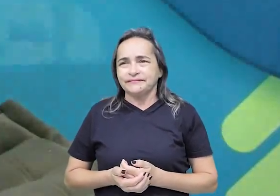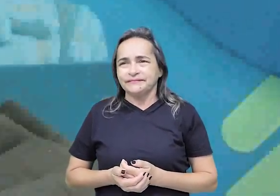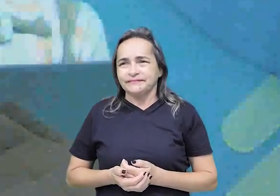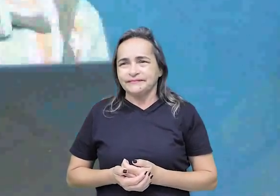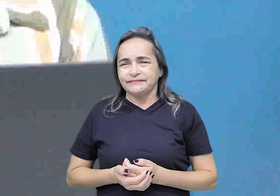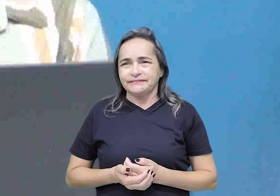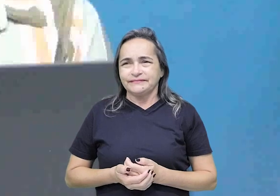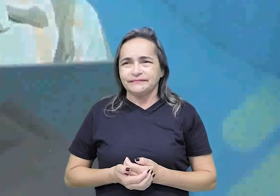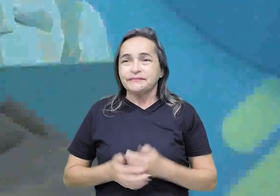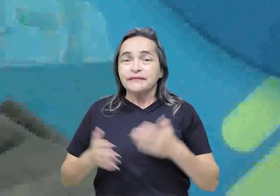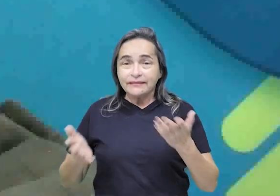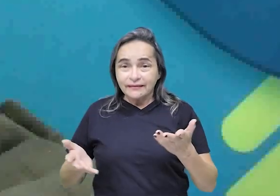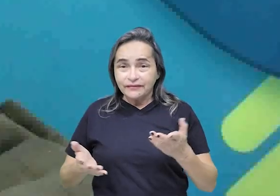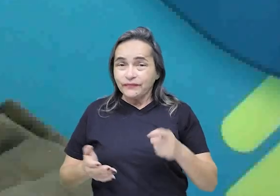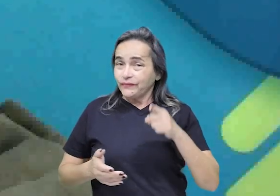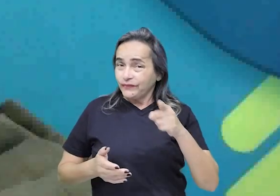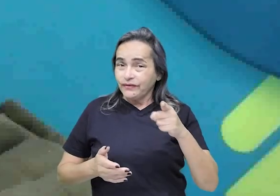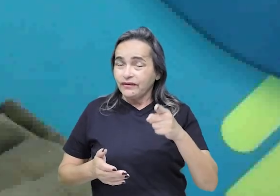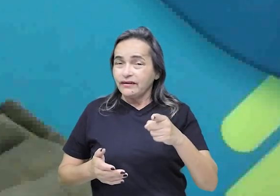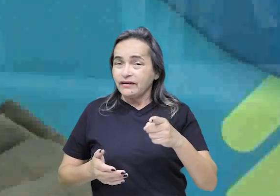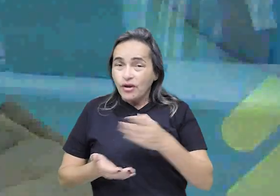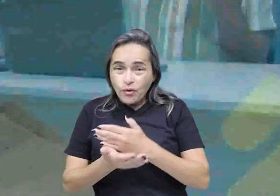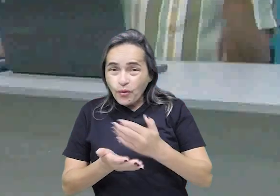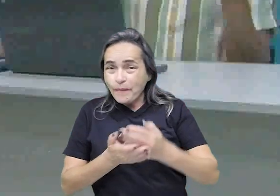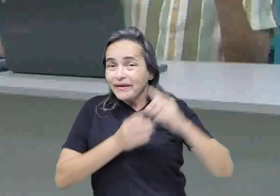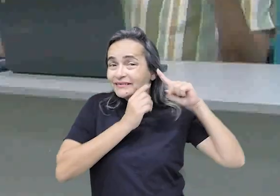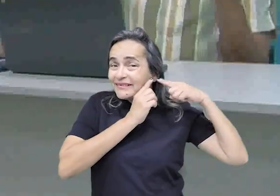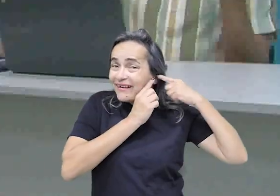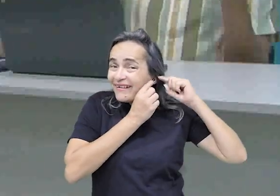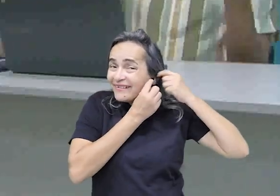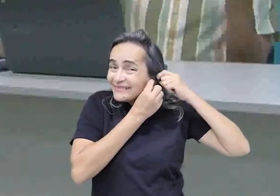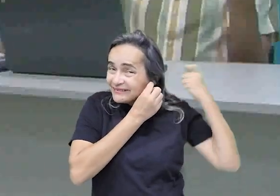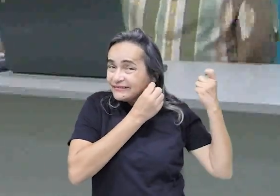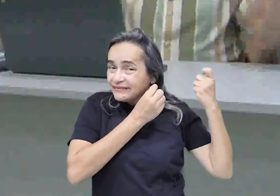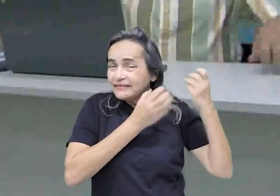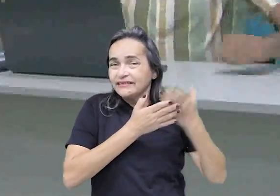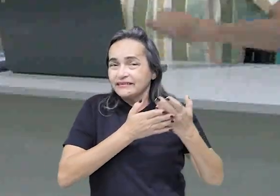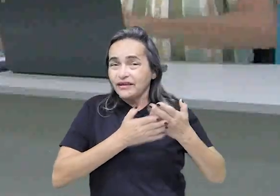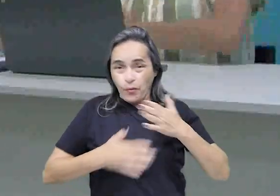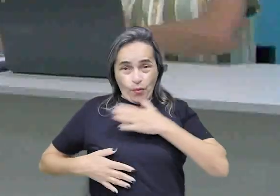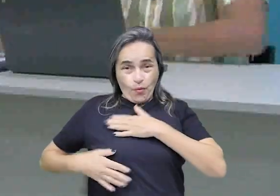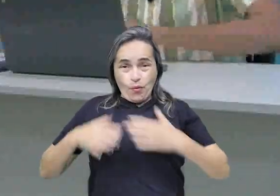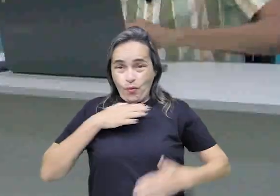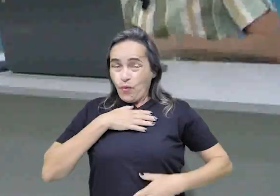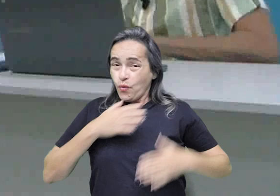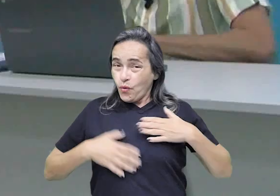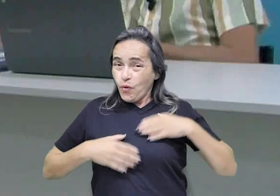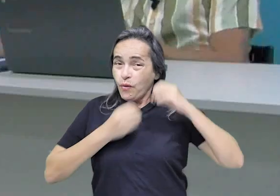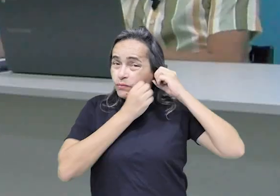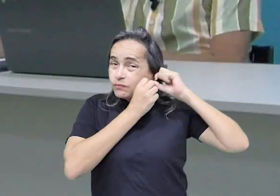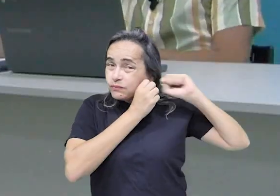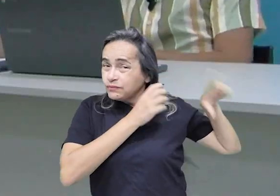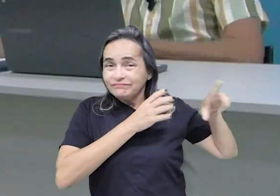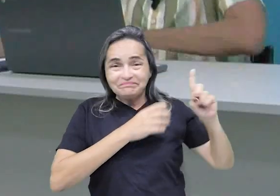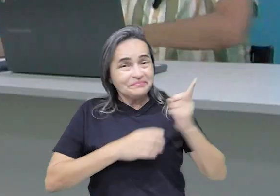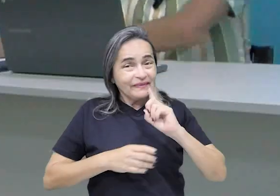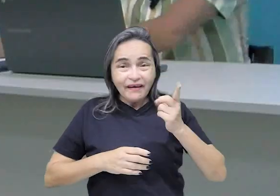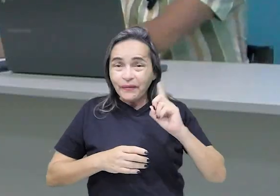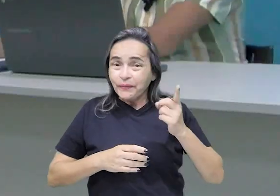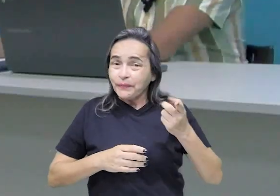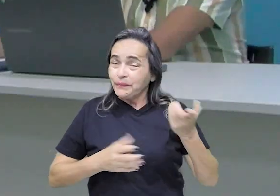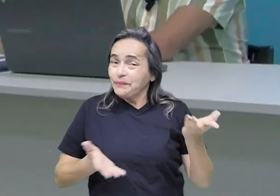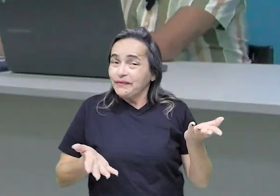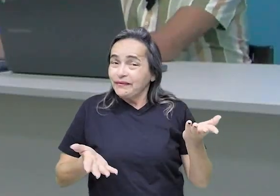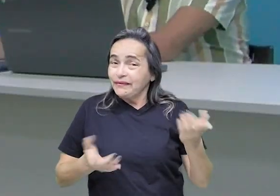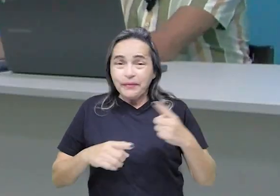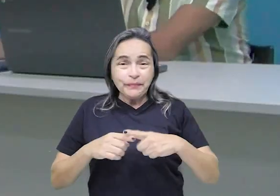Meu Deus. Porque você começa a fazer uma mudança. Eu tô muito na minha autocrítica também aqui, viu, das minhas próprias práticas. Porque você começa a fazer à medida